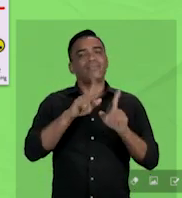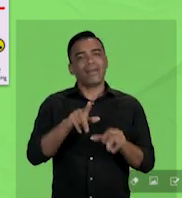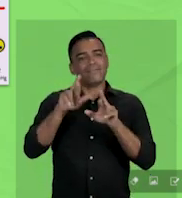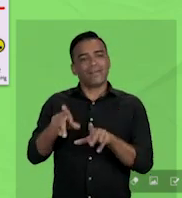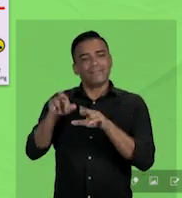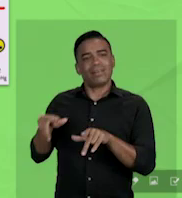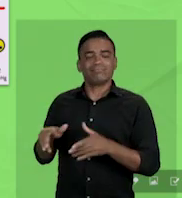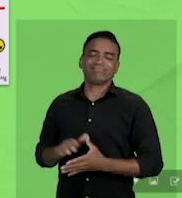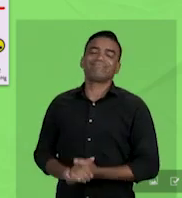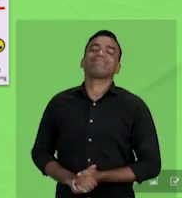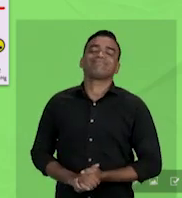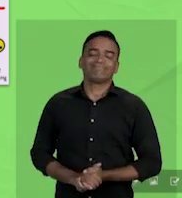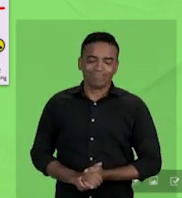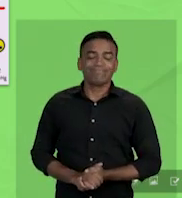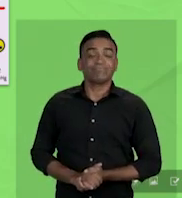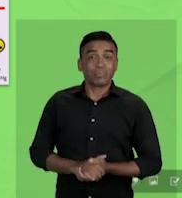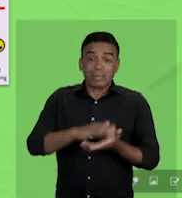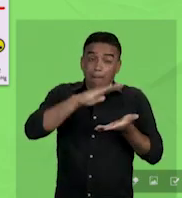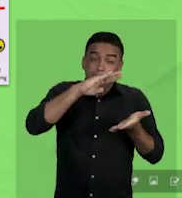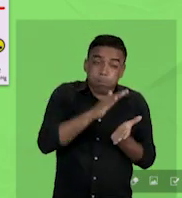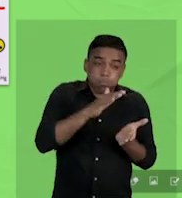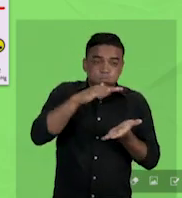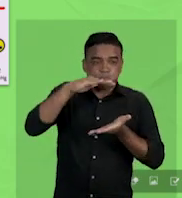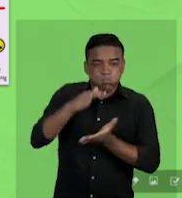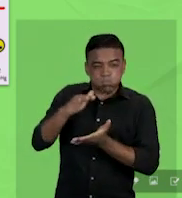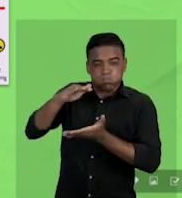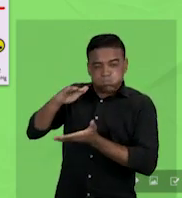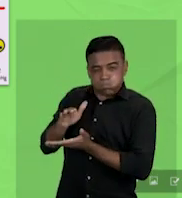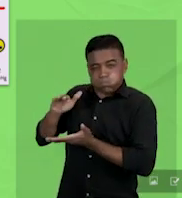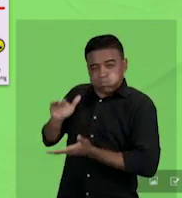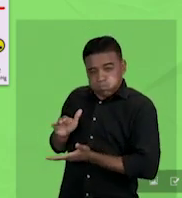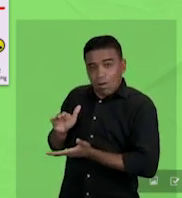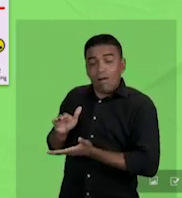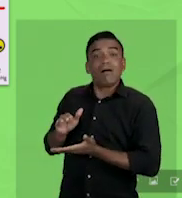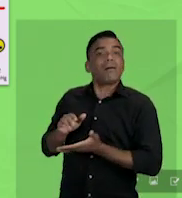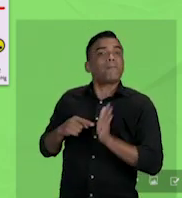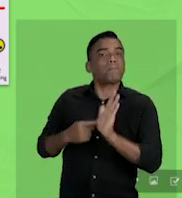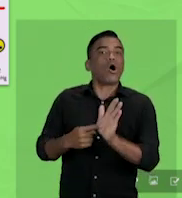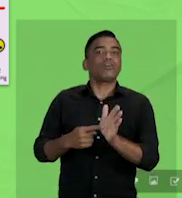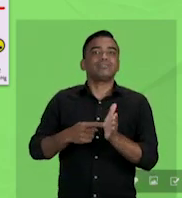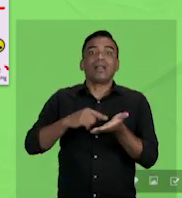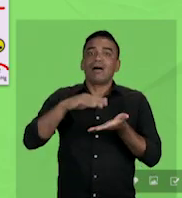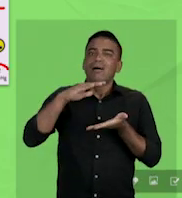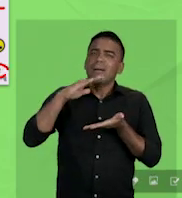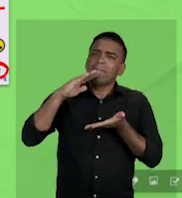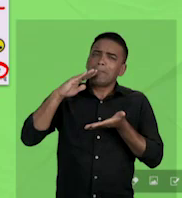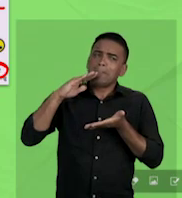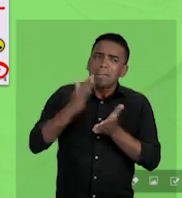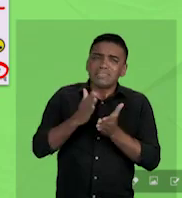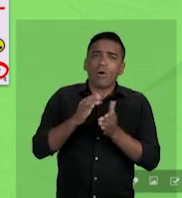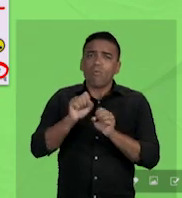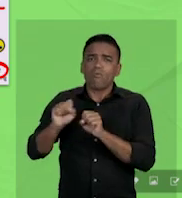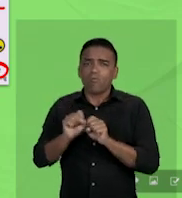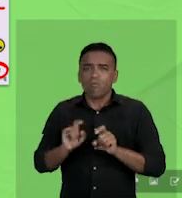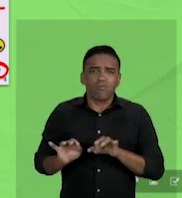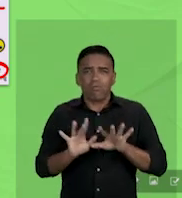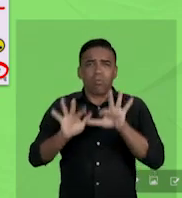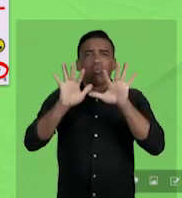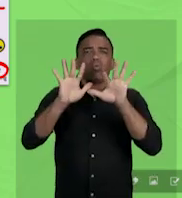diferentes. Essas pressões referem justamente à pressão que esses